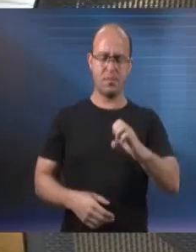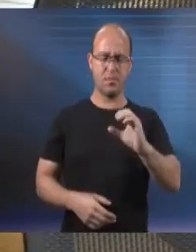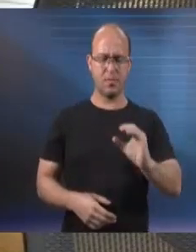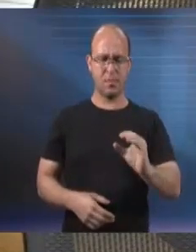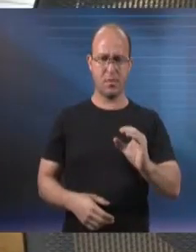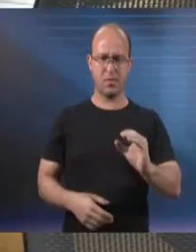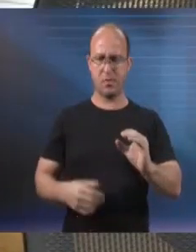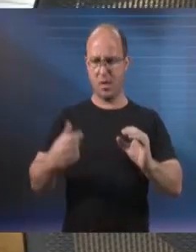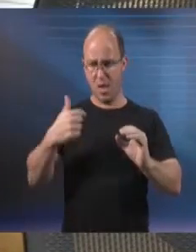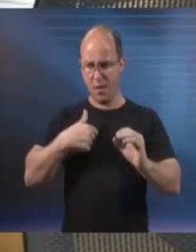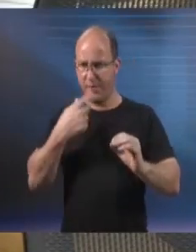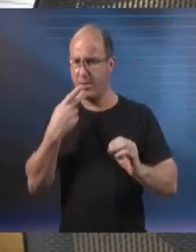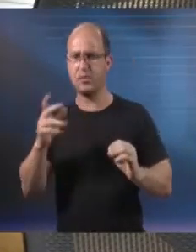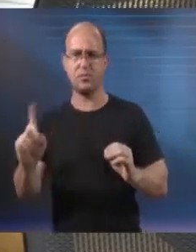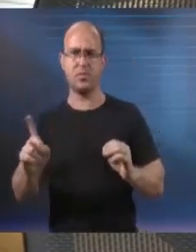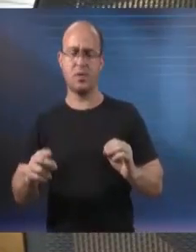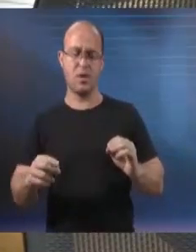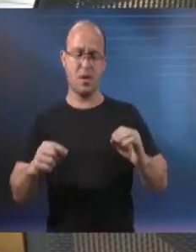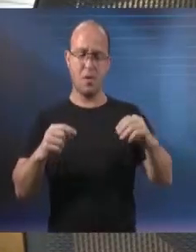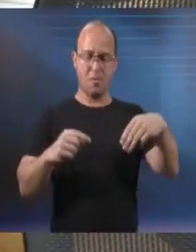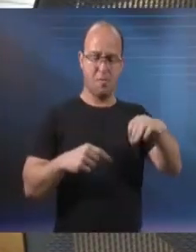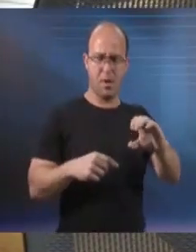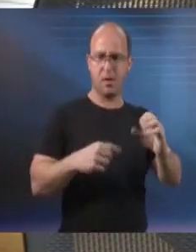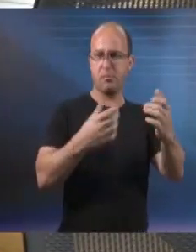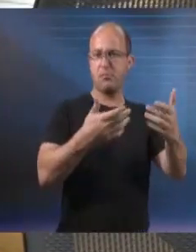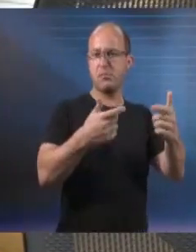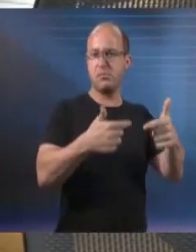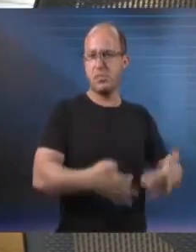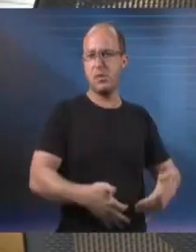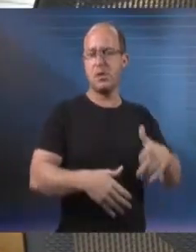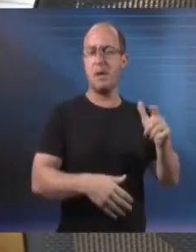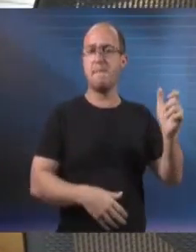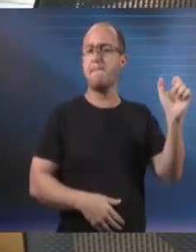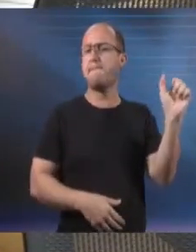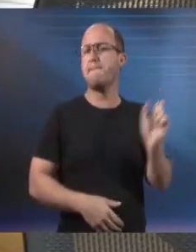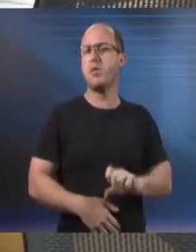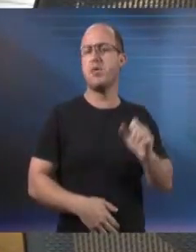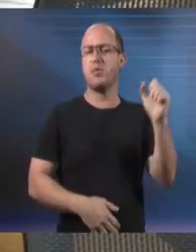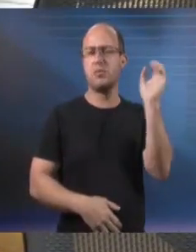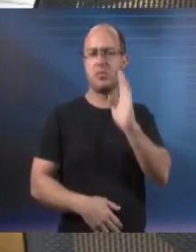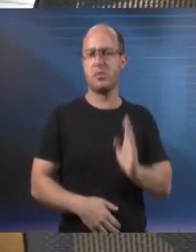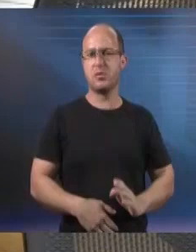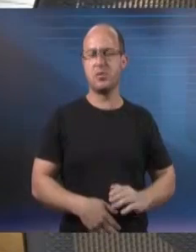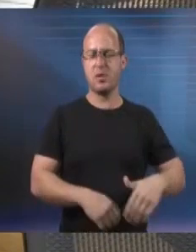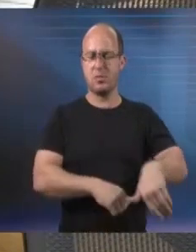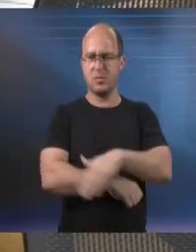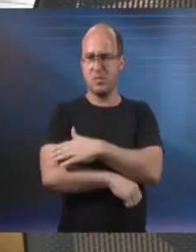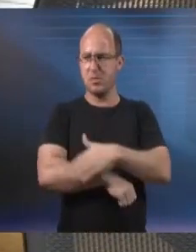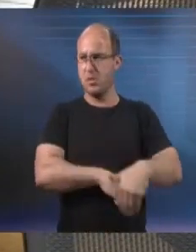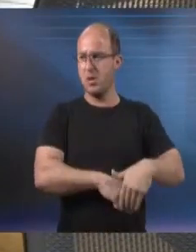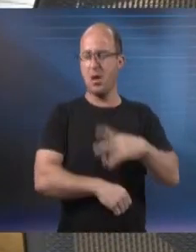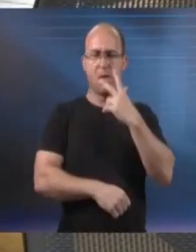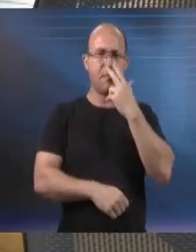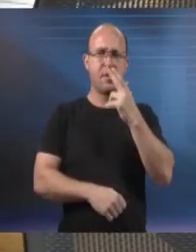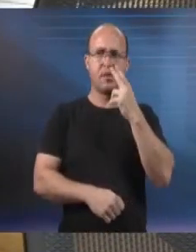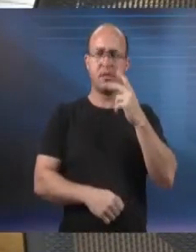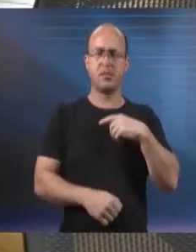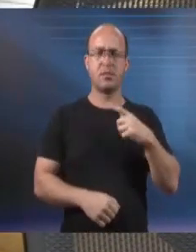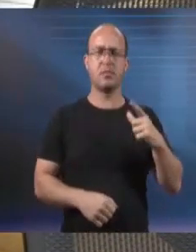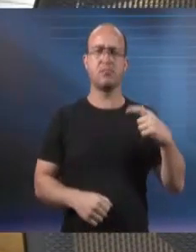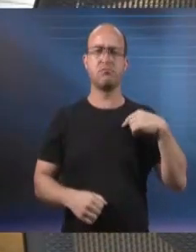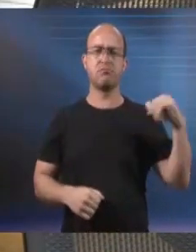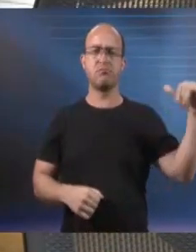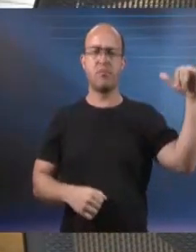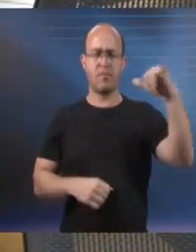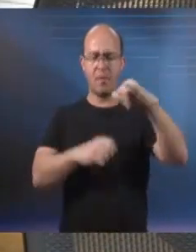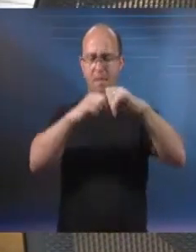segundo o MEC, não sou eu que estou dizendo, é a pior do Brasil. As nossas estradas parece que foram